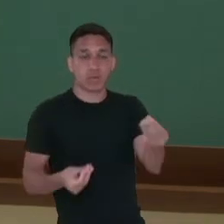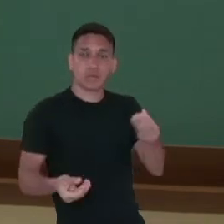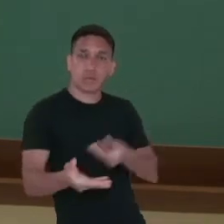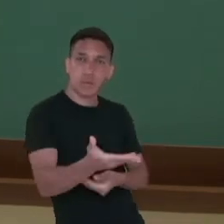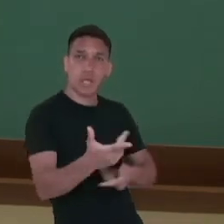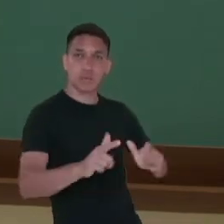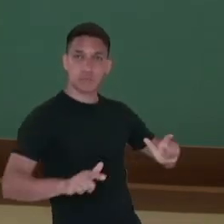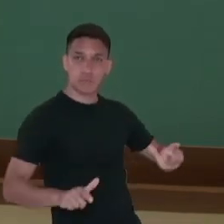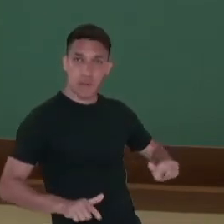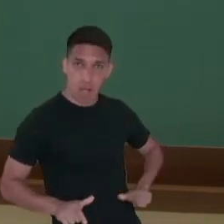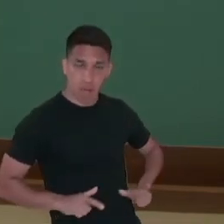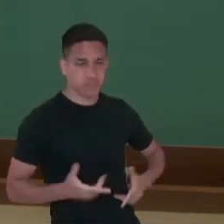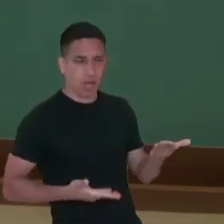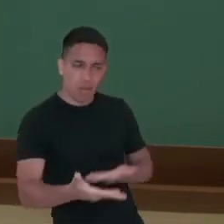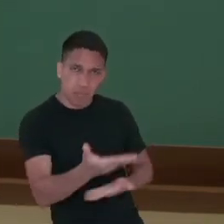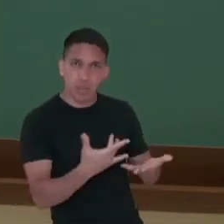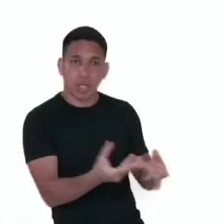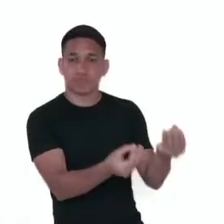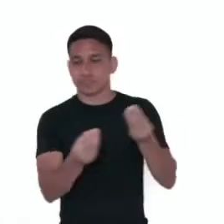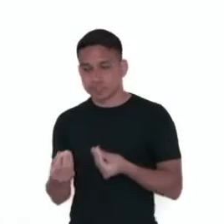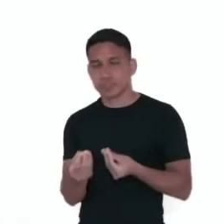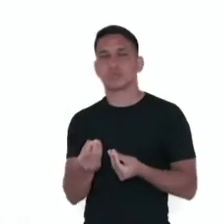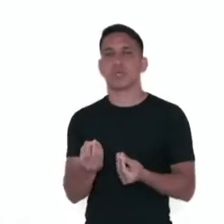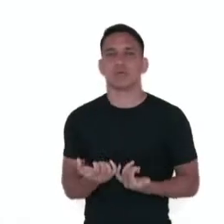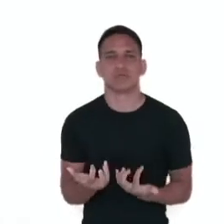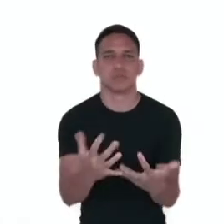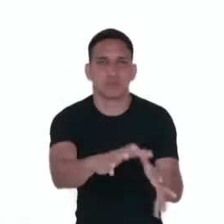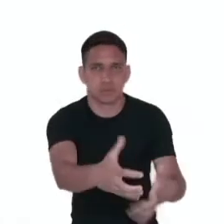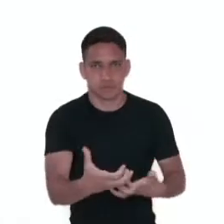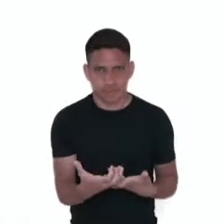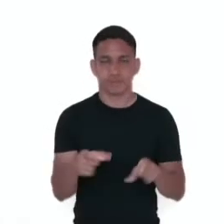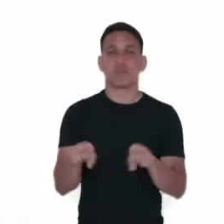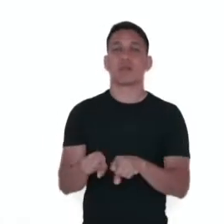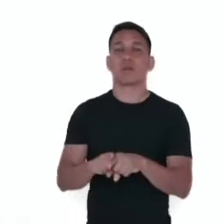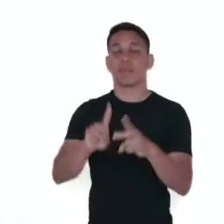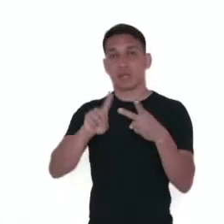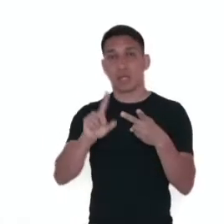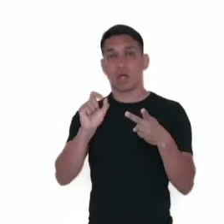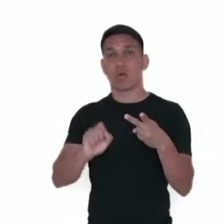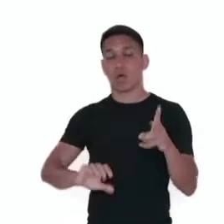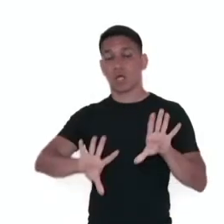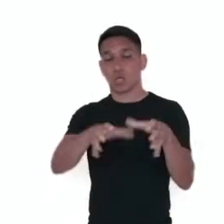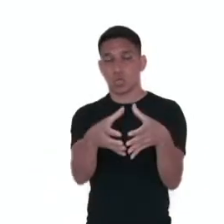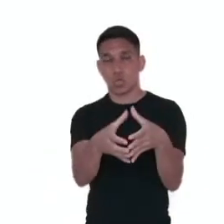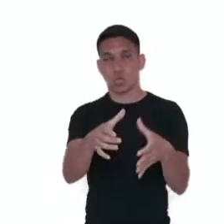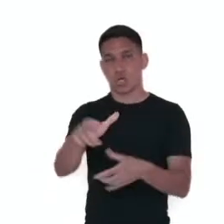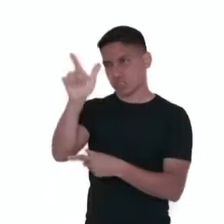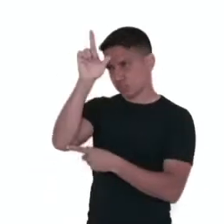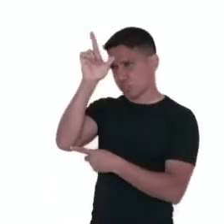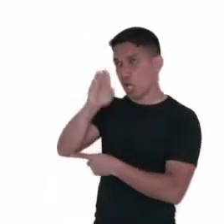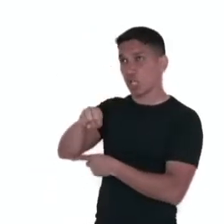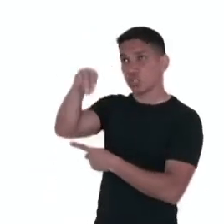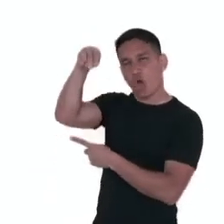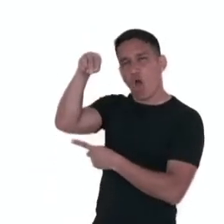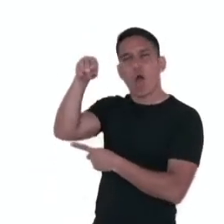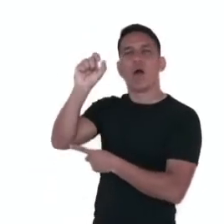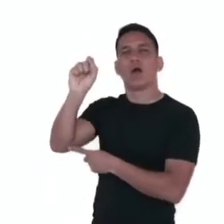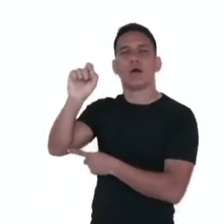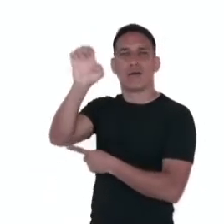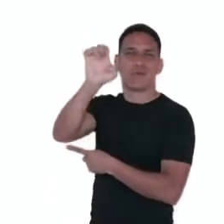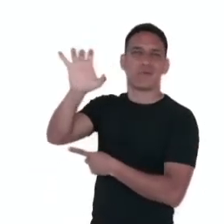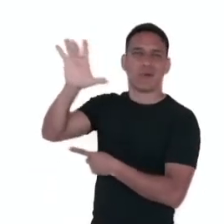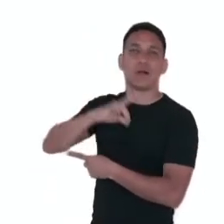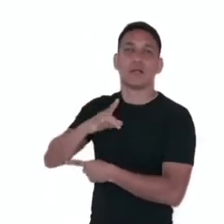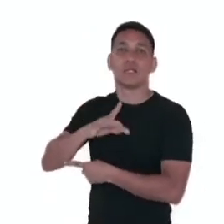colheita. Né? E dos germanos, enfim, das tribos germânicas do norte da Europa, vieram